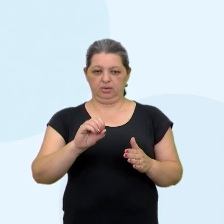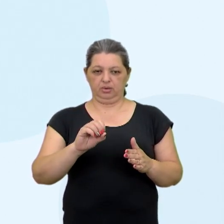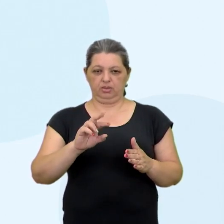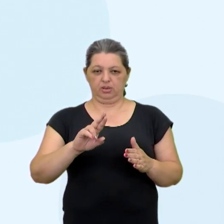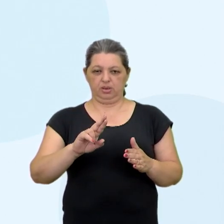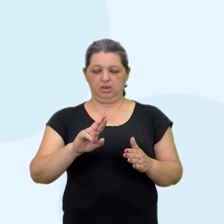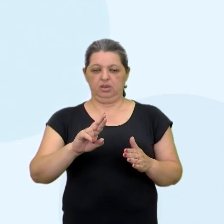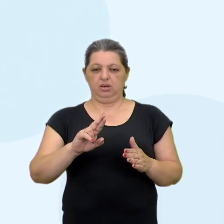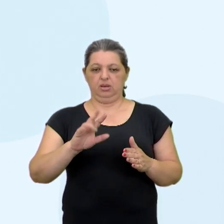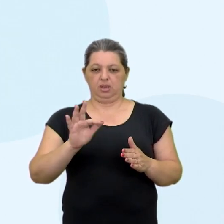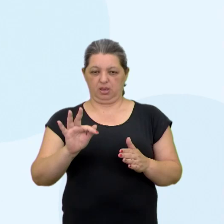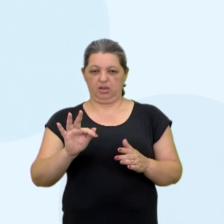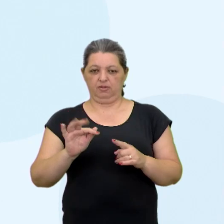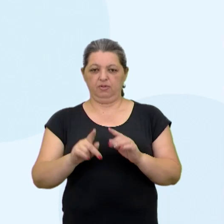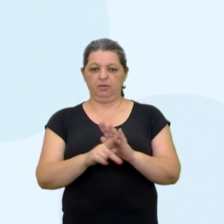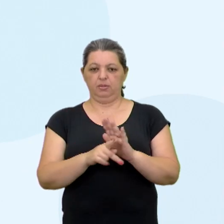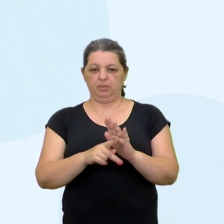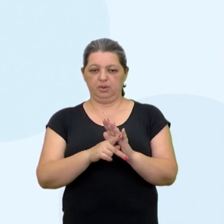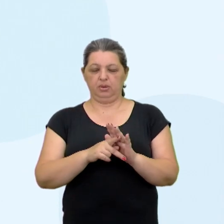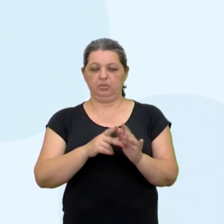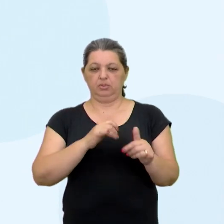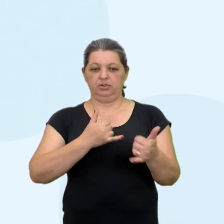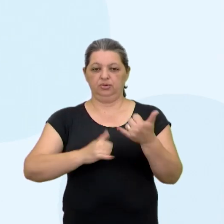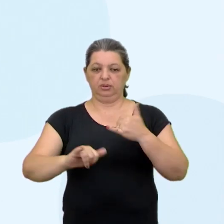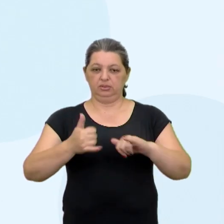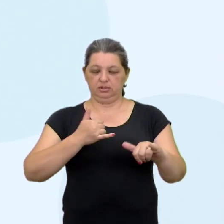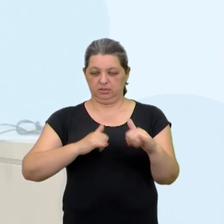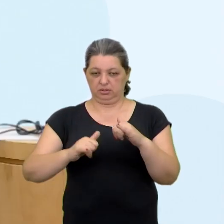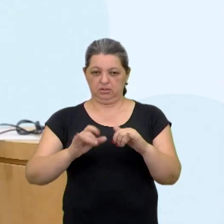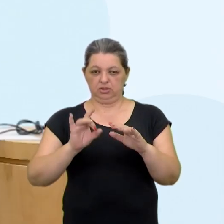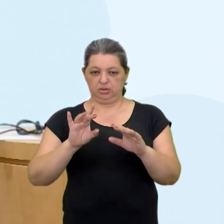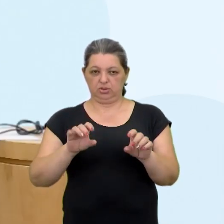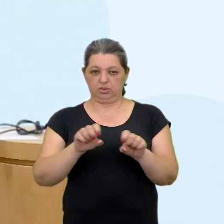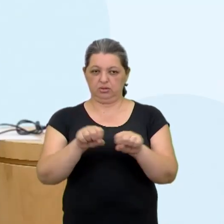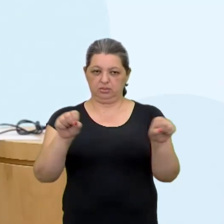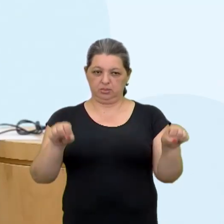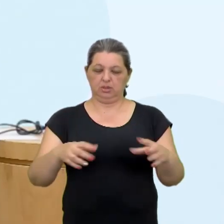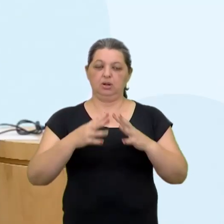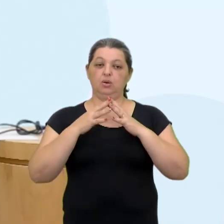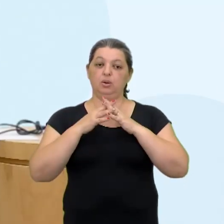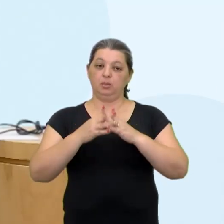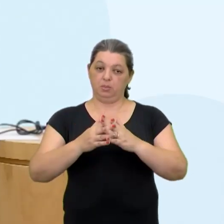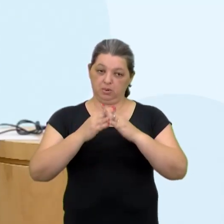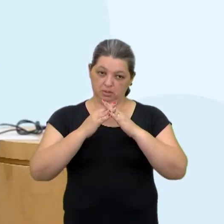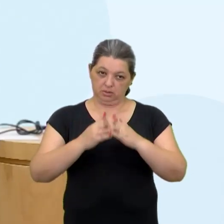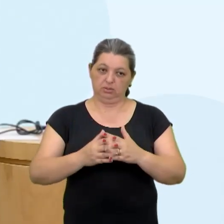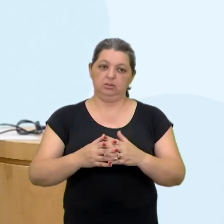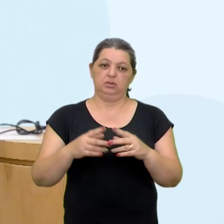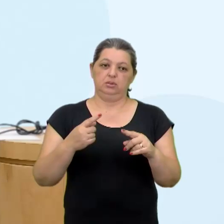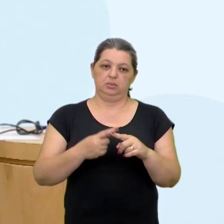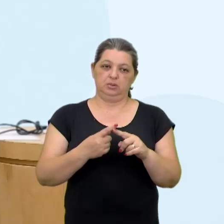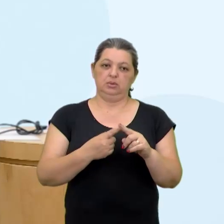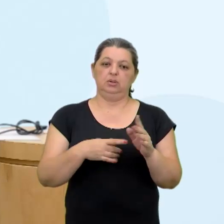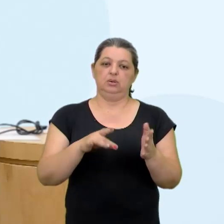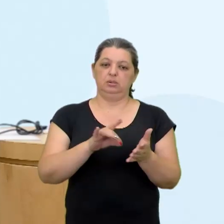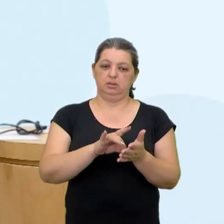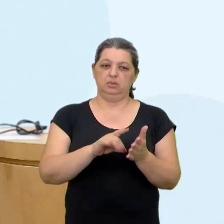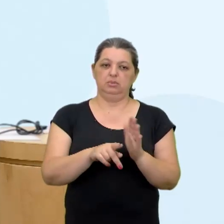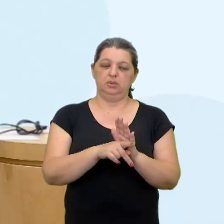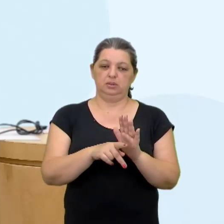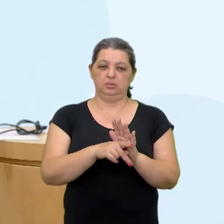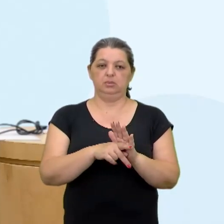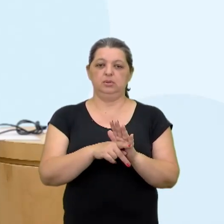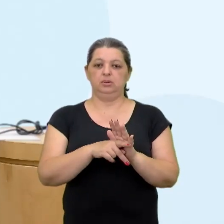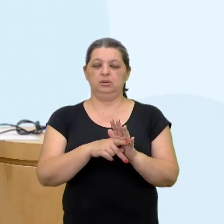IORF, que é o quê? É referência de voltagem. Isso você só vai usar em sistemas mais complexos, porque, na verdade, ele faz a leitura